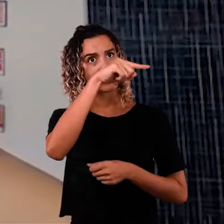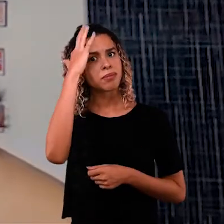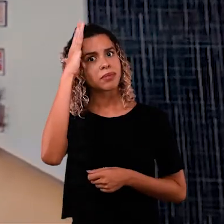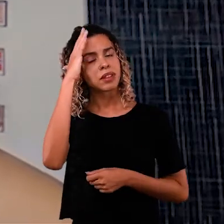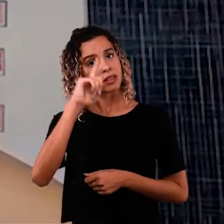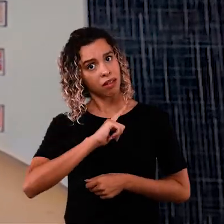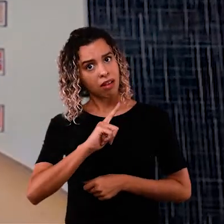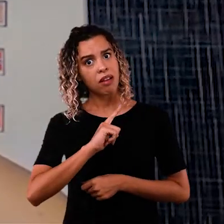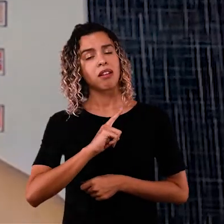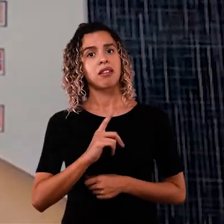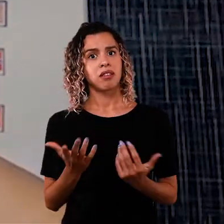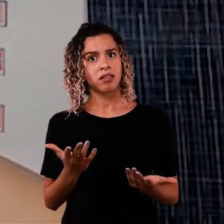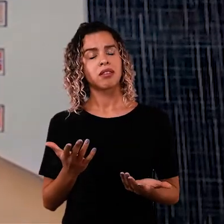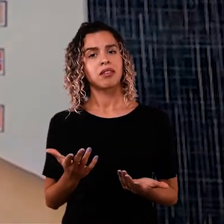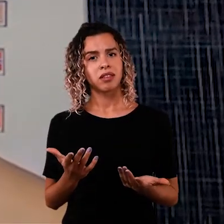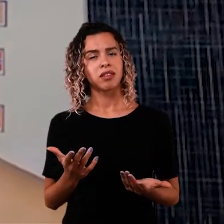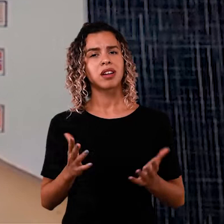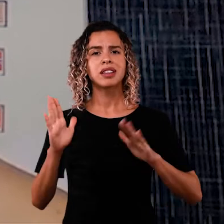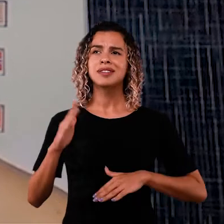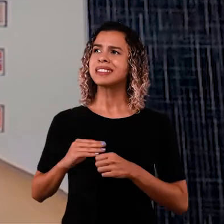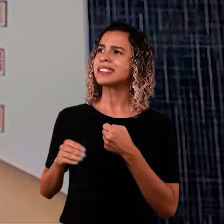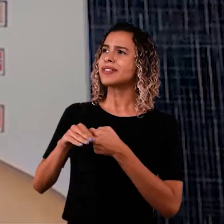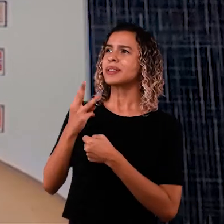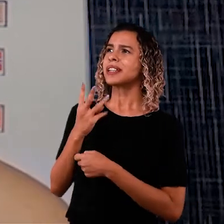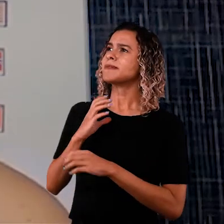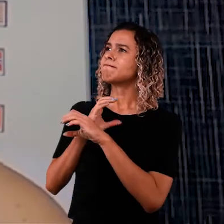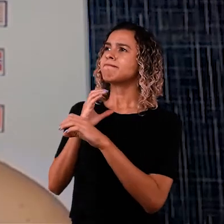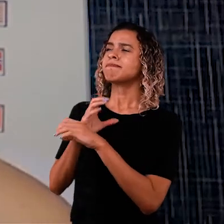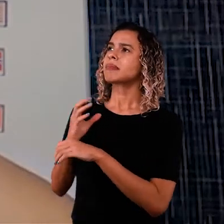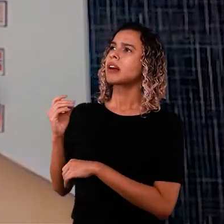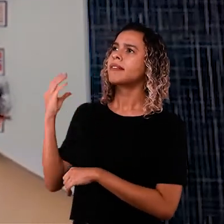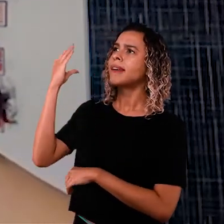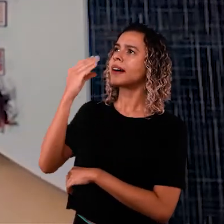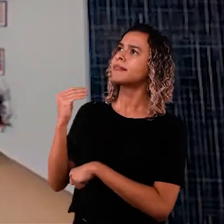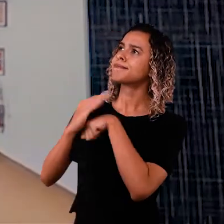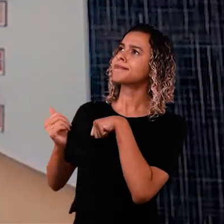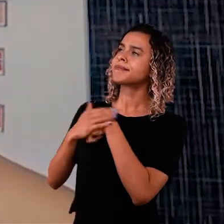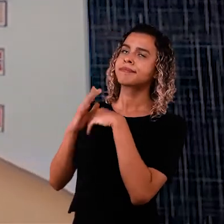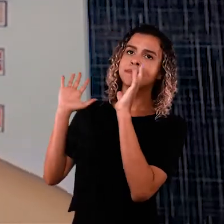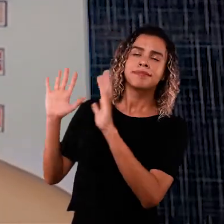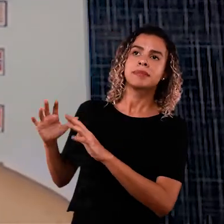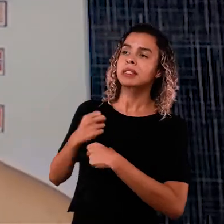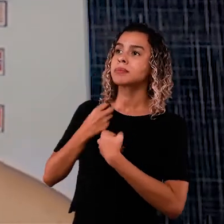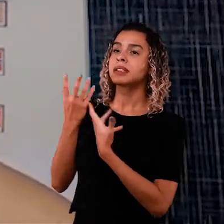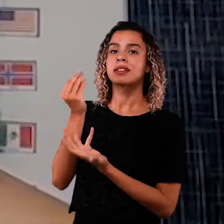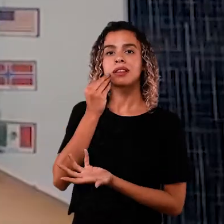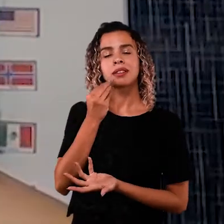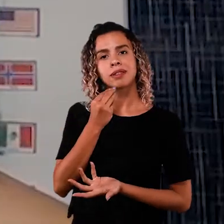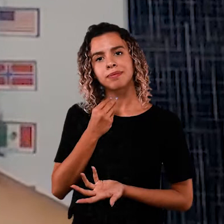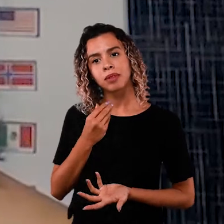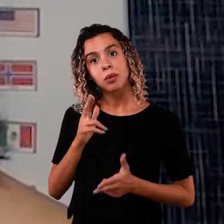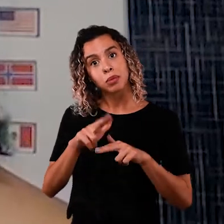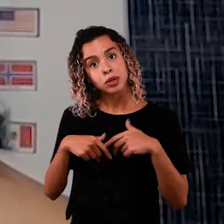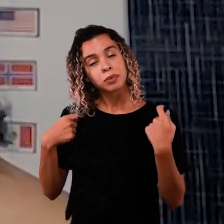complexos dentro daquela cabeça, sendo que tem, e é frustrante, com certeza deve ser frustrante não poder expressar nada disso. Por